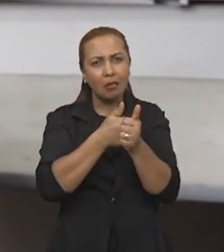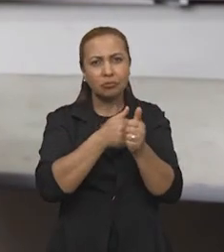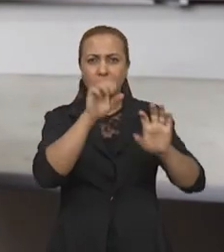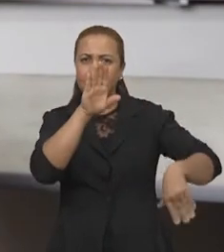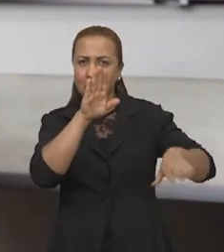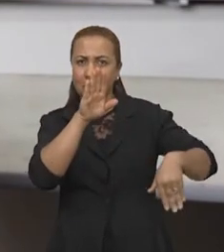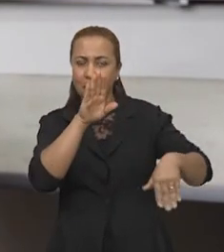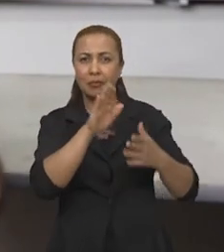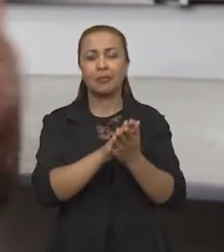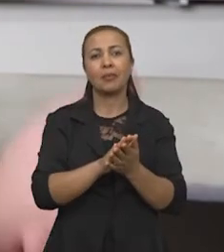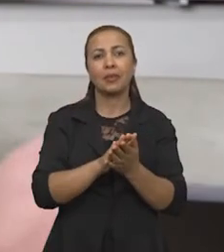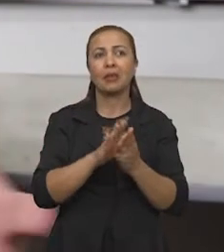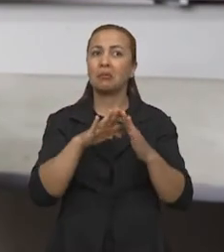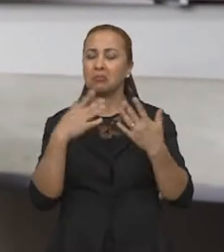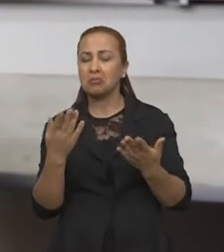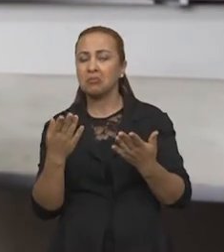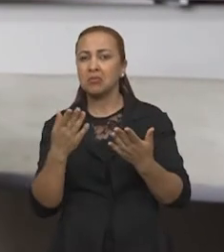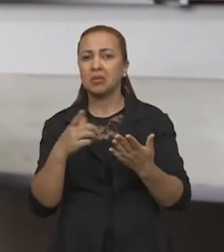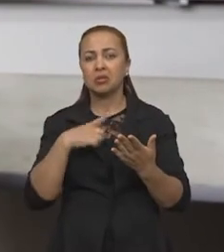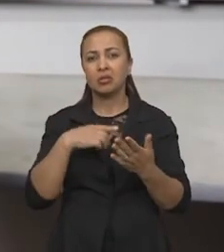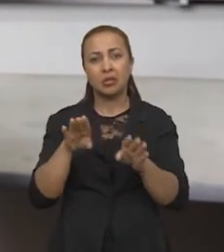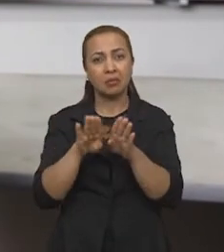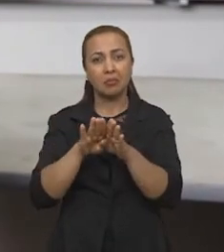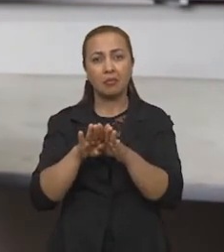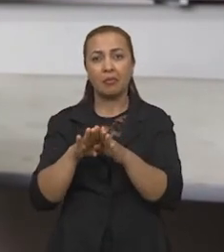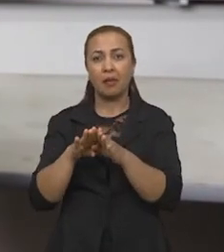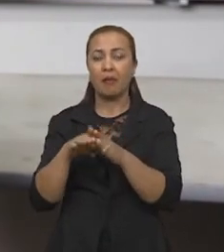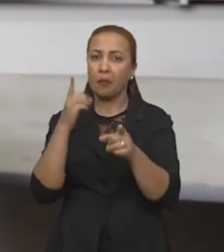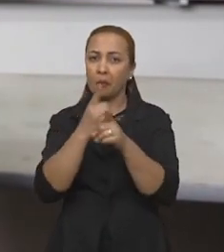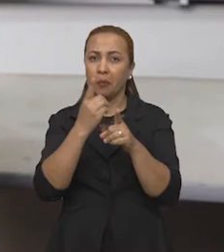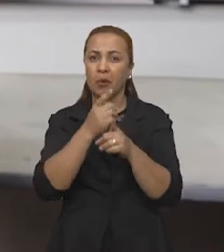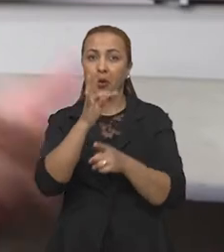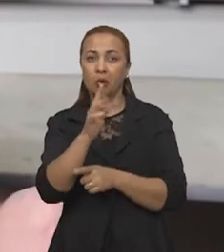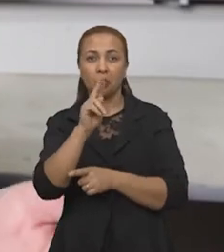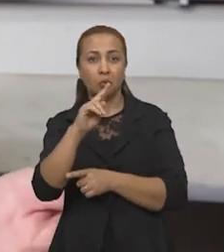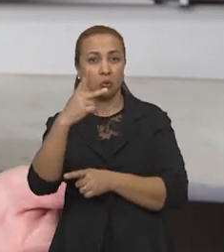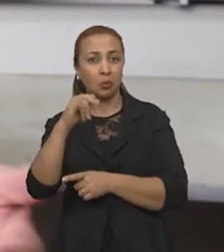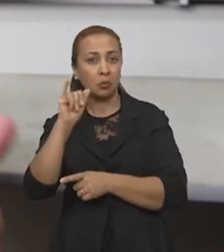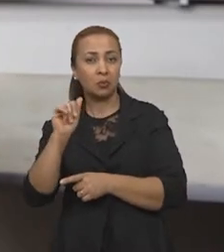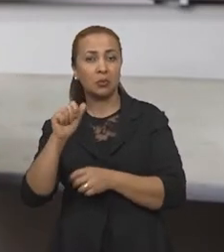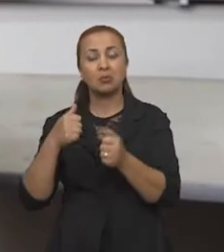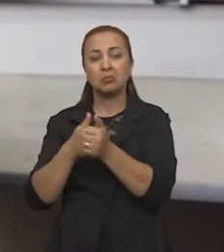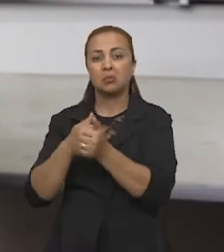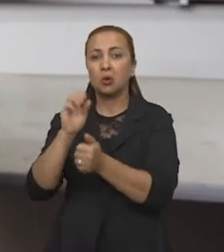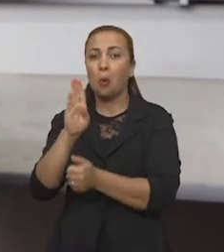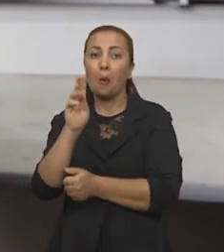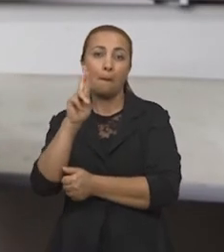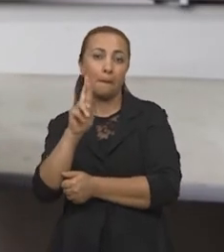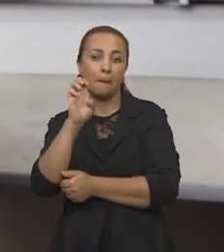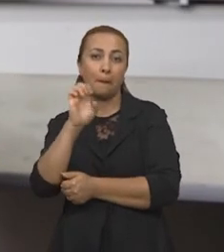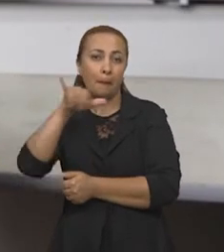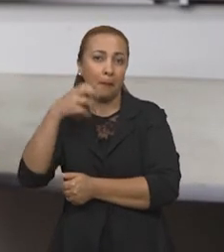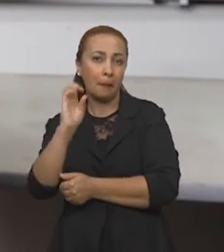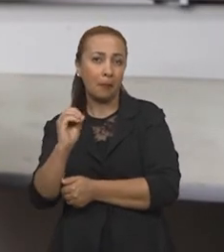litoral, mas claro, né, que nós temos evidências também do povo Tupi nessa região do Brejo da